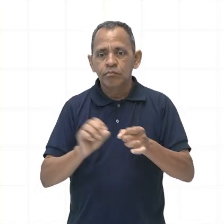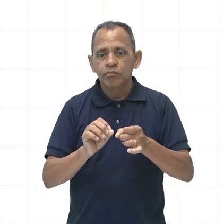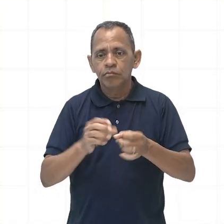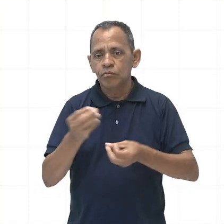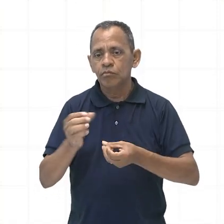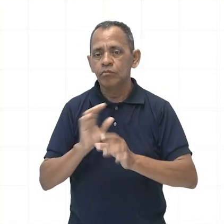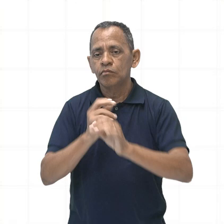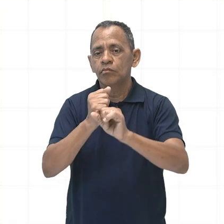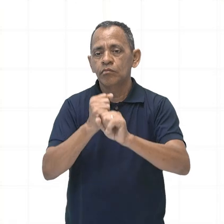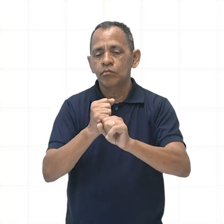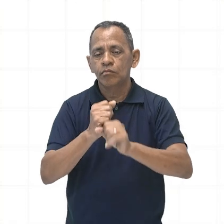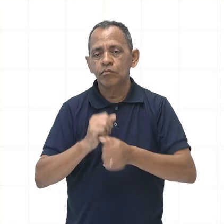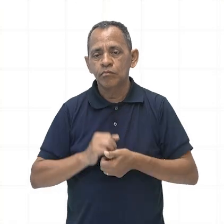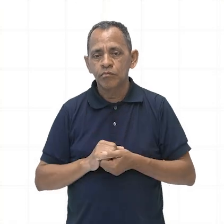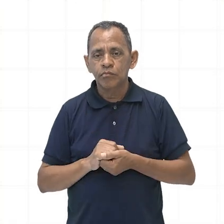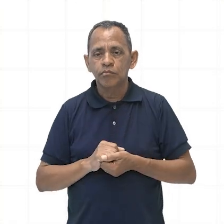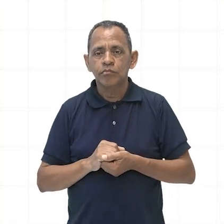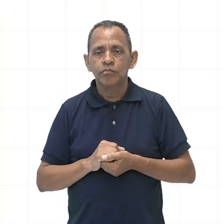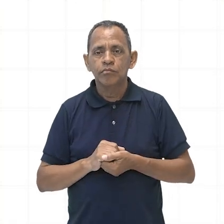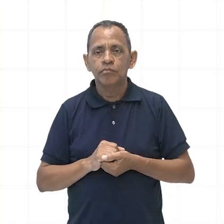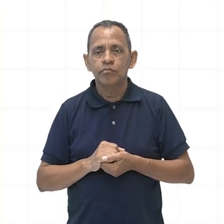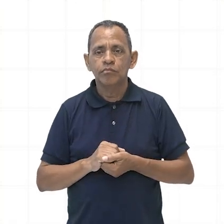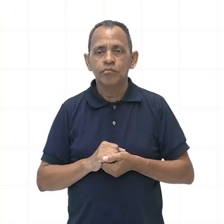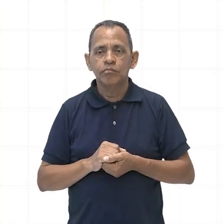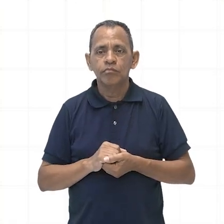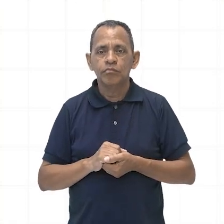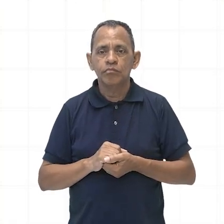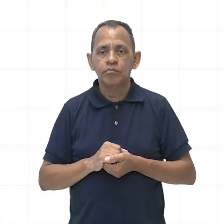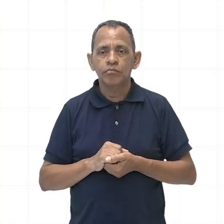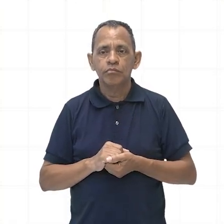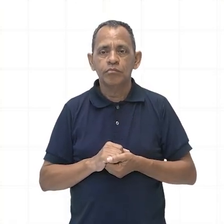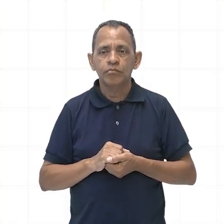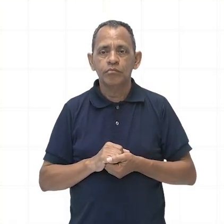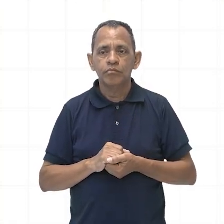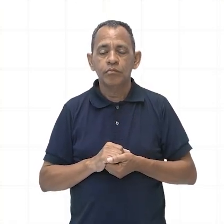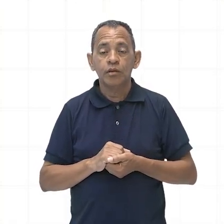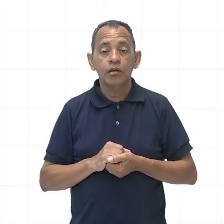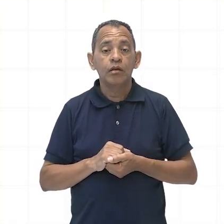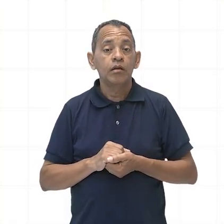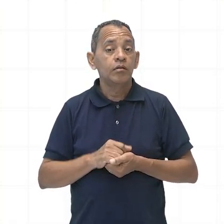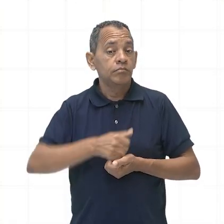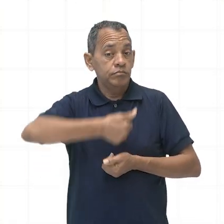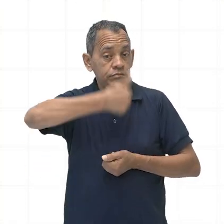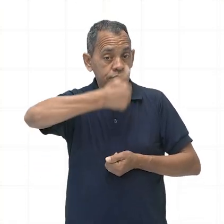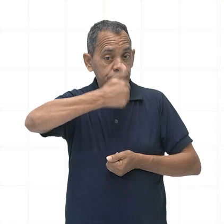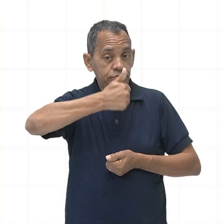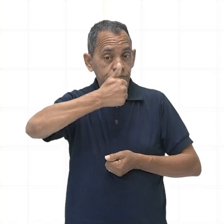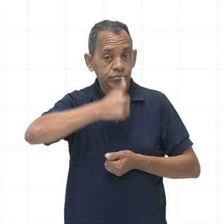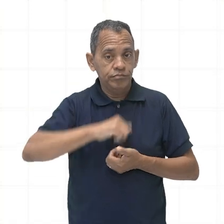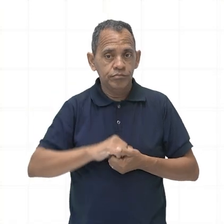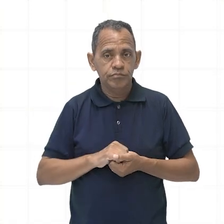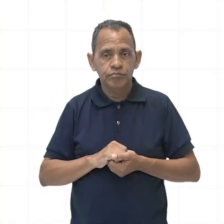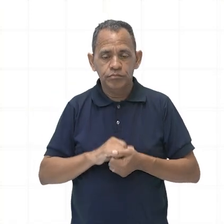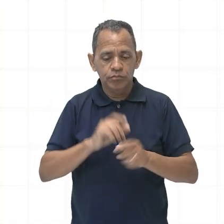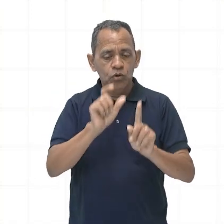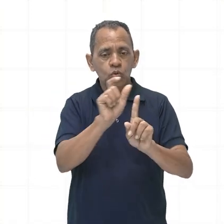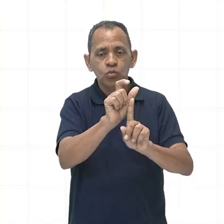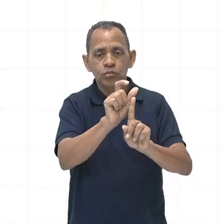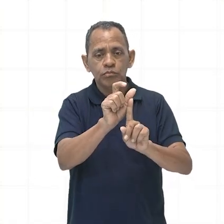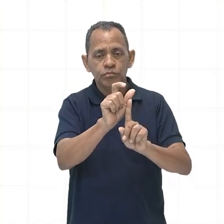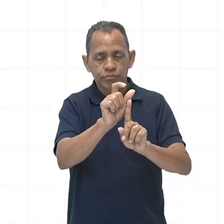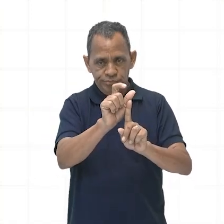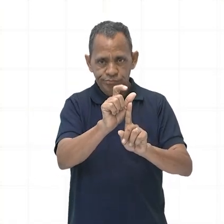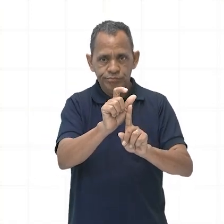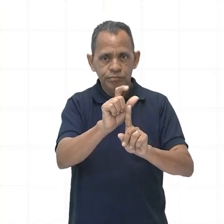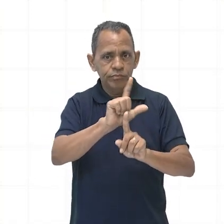resolver essa conta aqui. Como é que a gente resolve essa conta? Nós vamos... Primeiro eu tirei o expoente aqui, L sobre 2